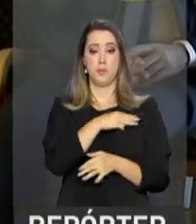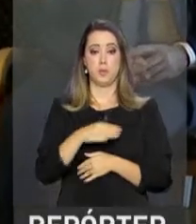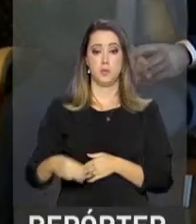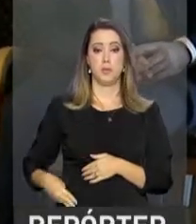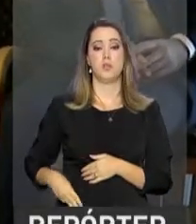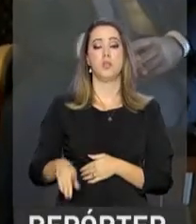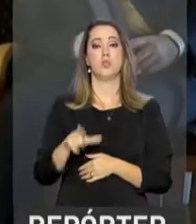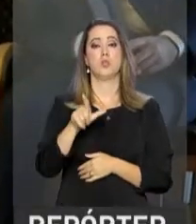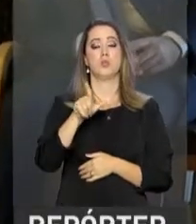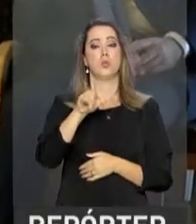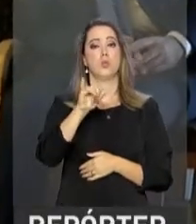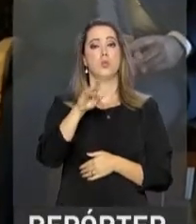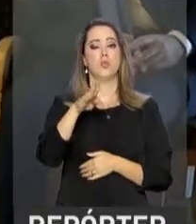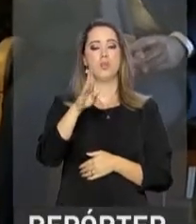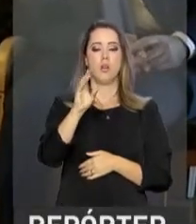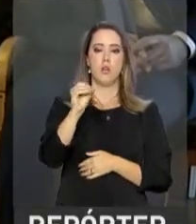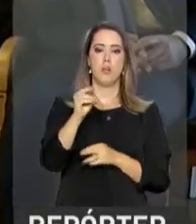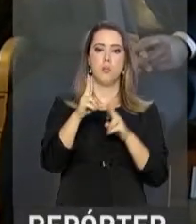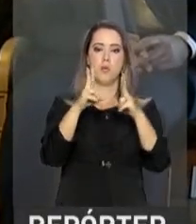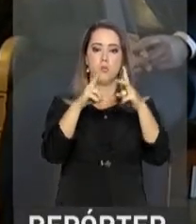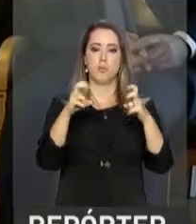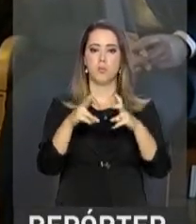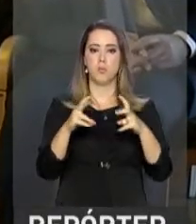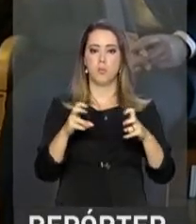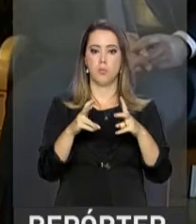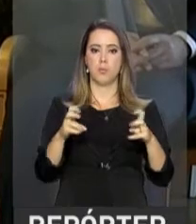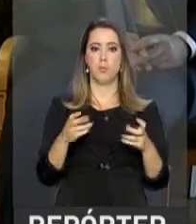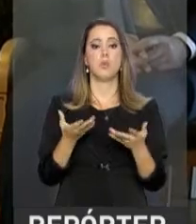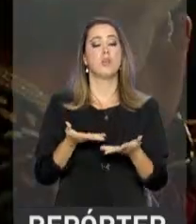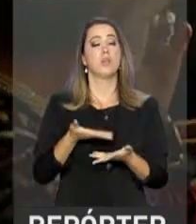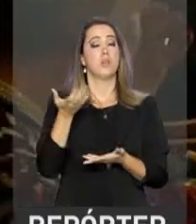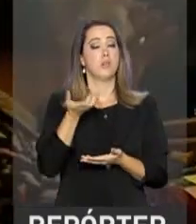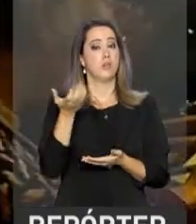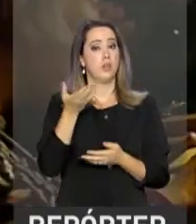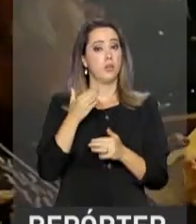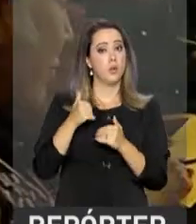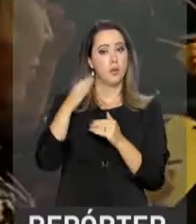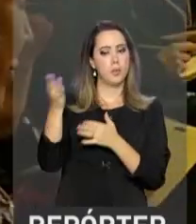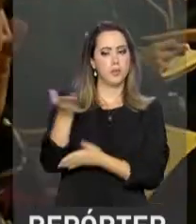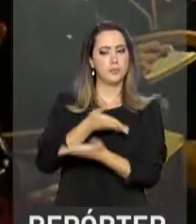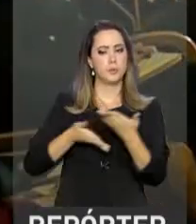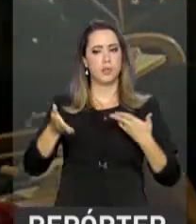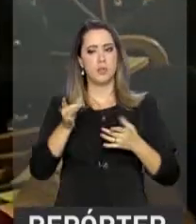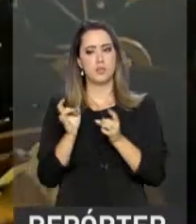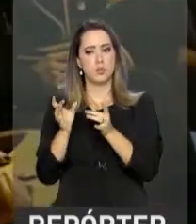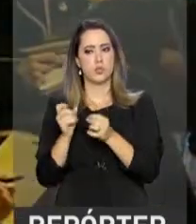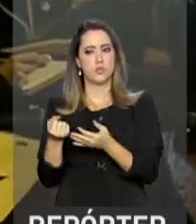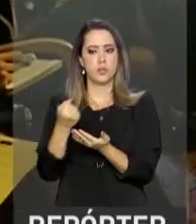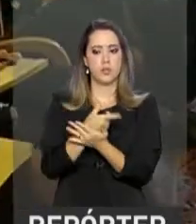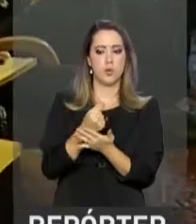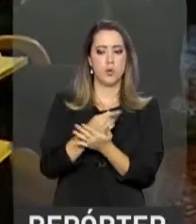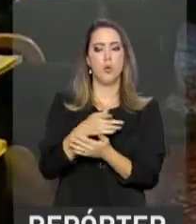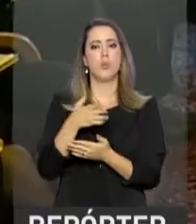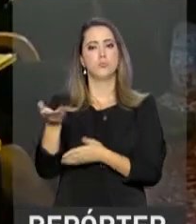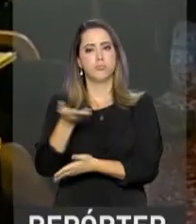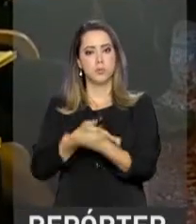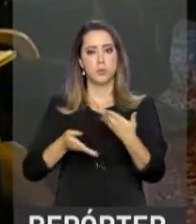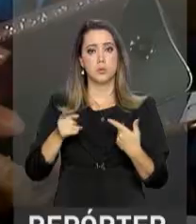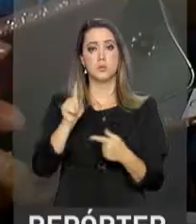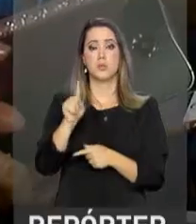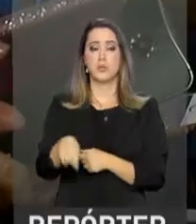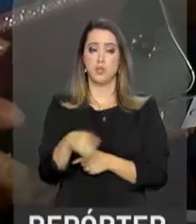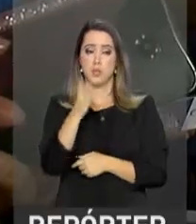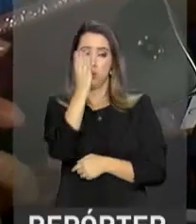disse que espera um aumento da relação econômica entre os dois países e que empresas brasileiras são bem vindas para atuar no